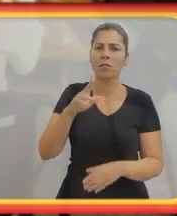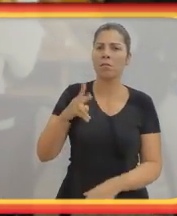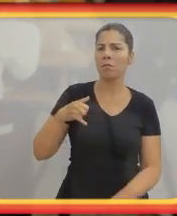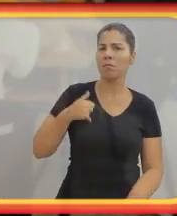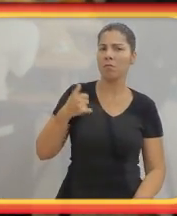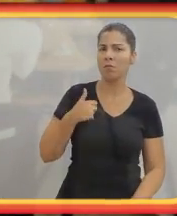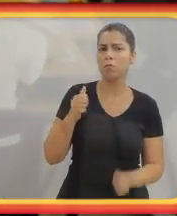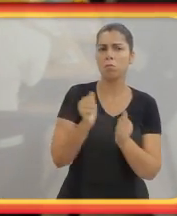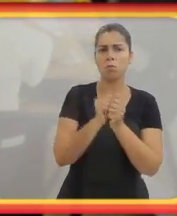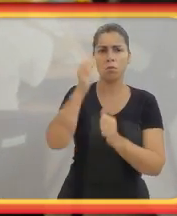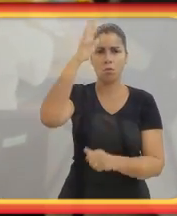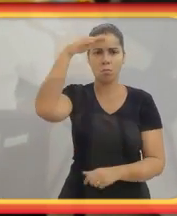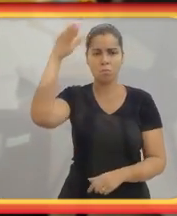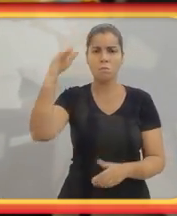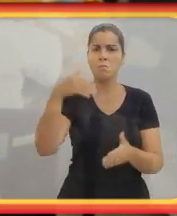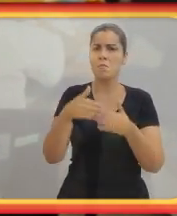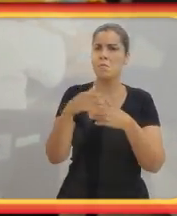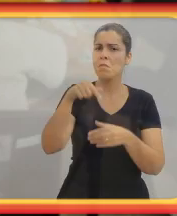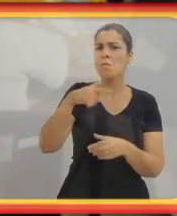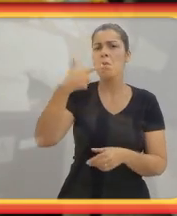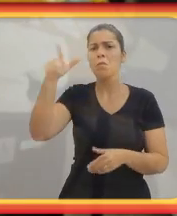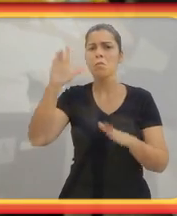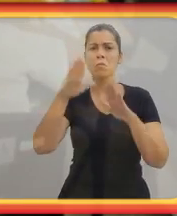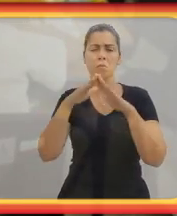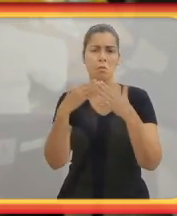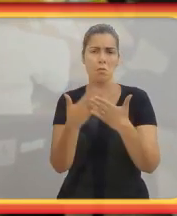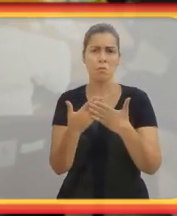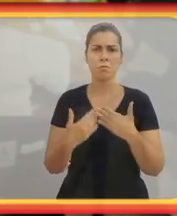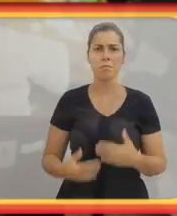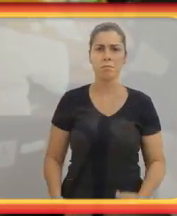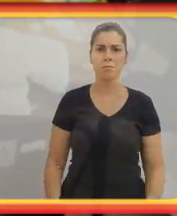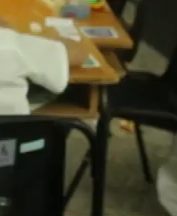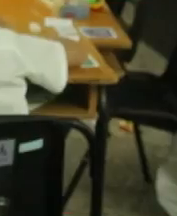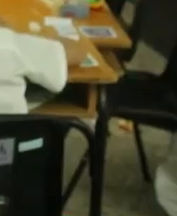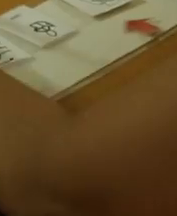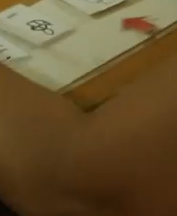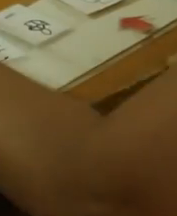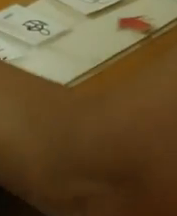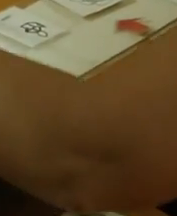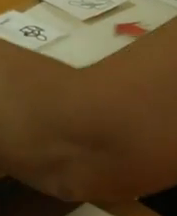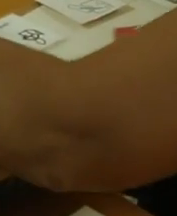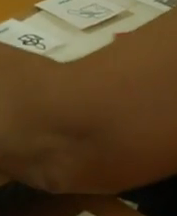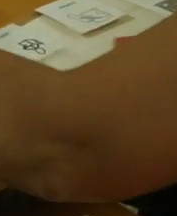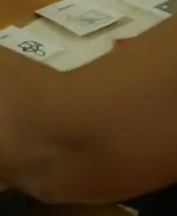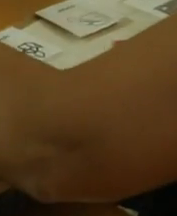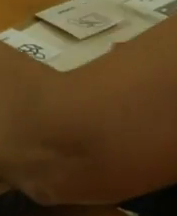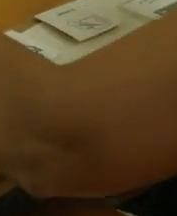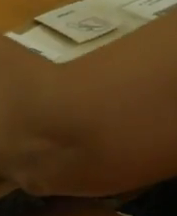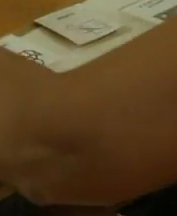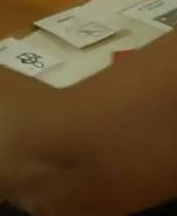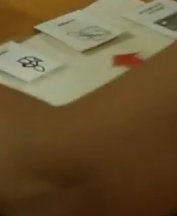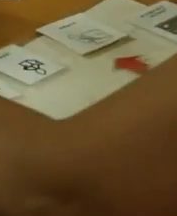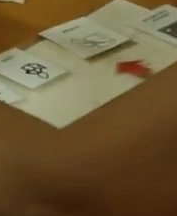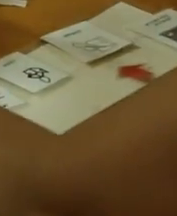onde interage com crianças da mesma idade e com adultos, tanto aqui como na outra escola.